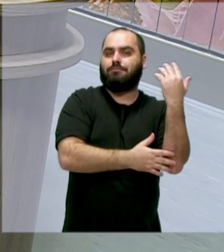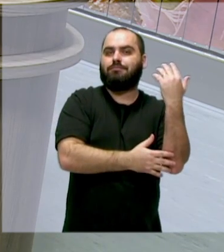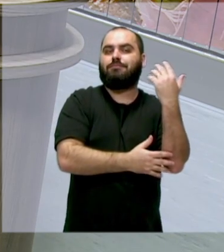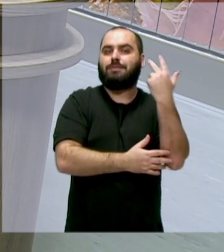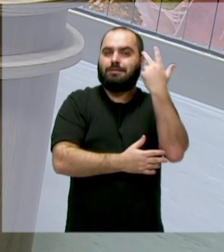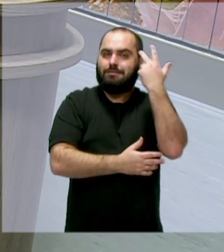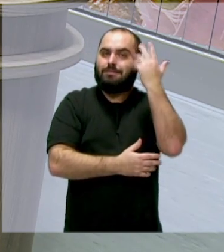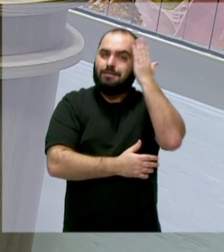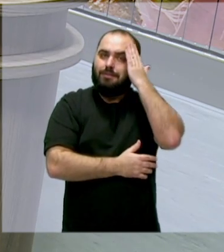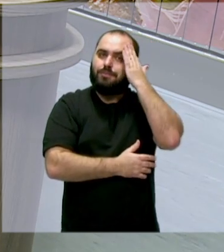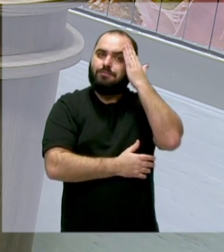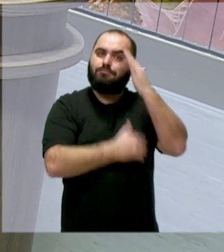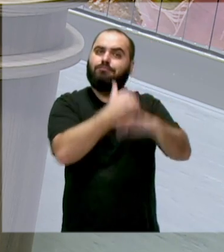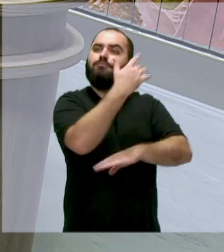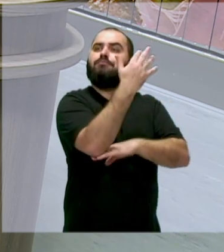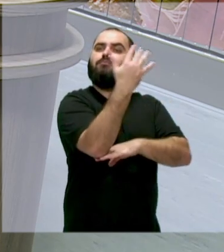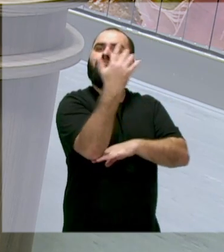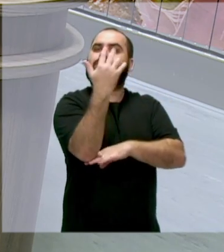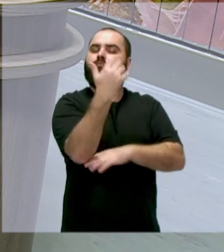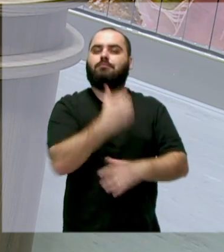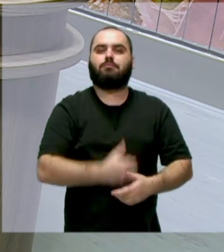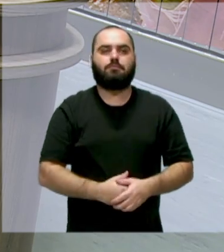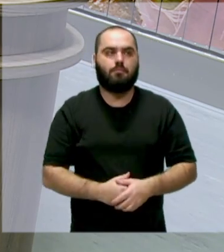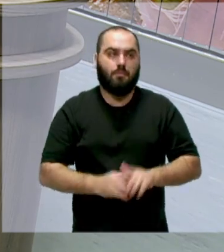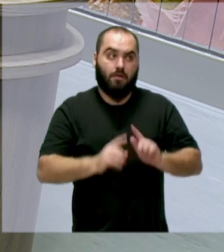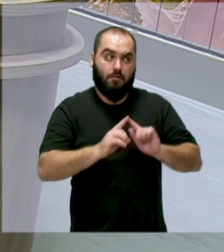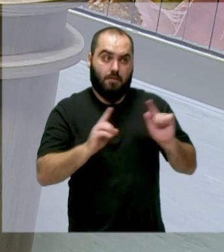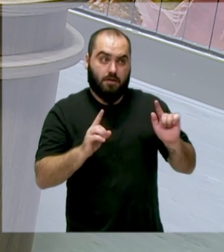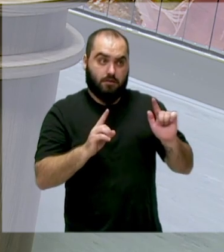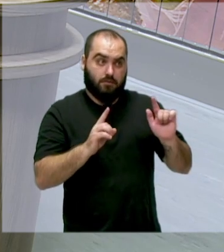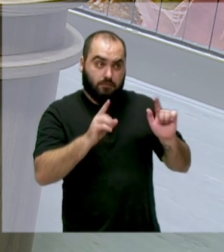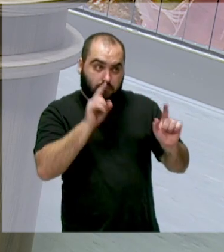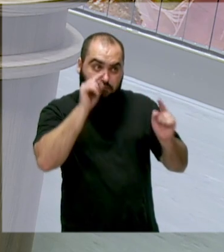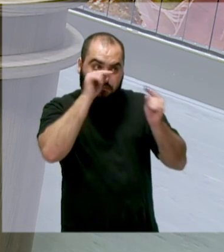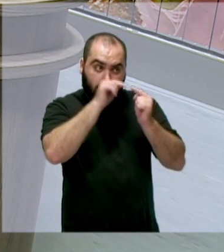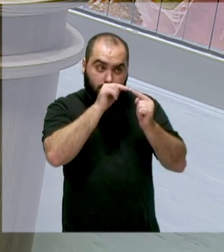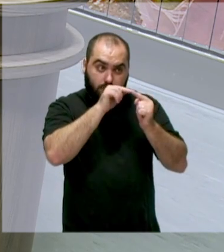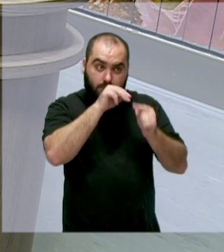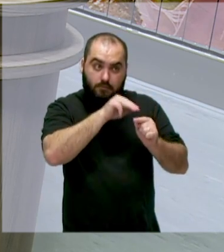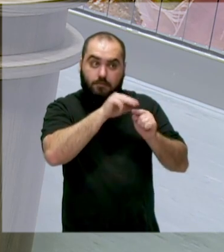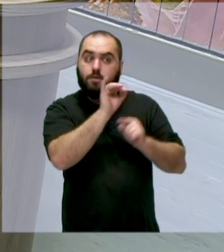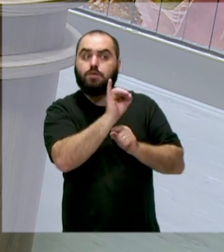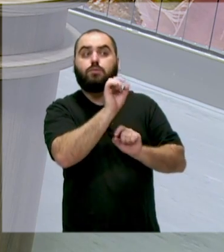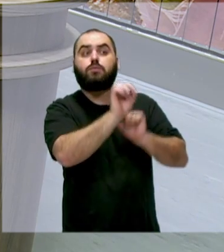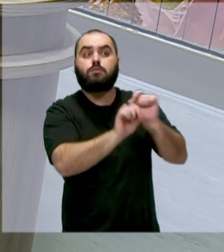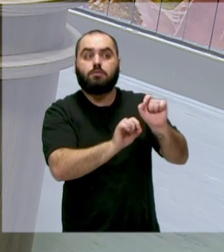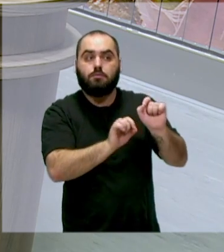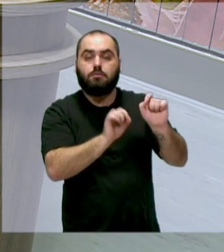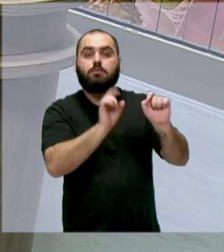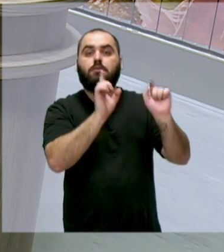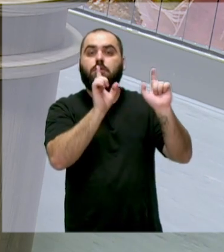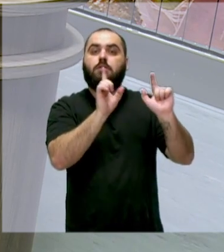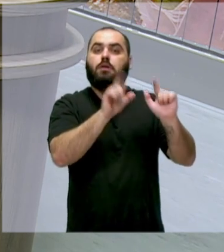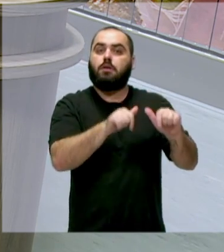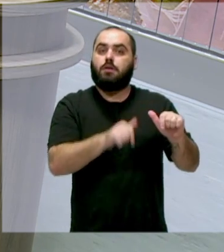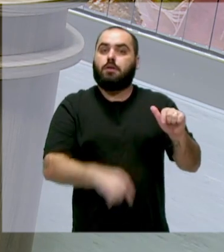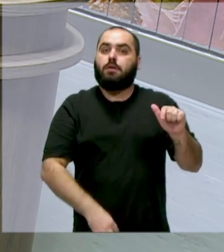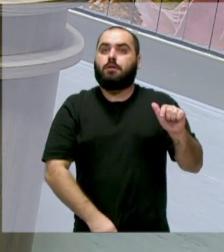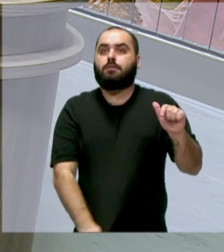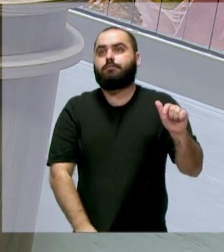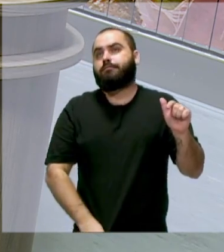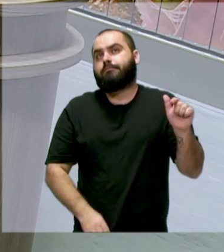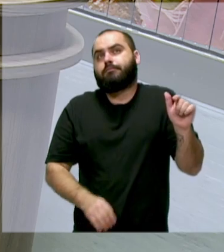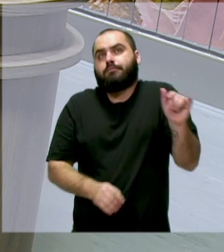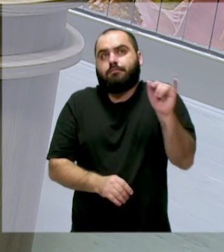diz, né? Mas a intenção do município de Itajaí é reativar, no caso,